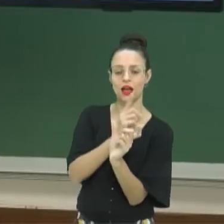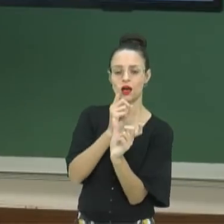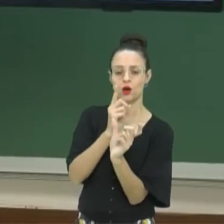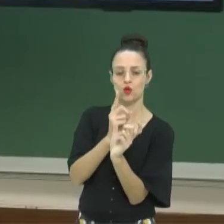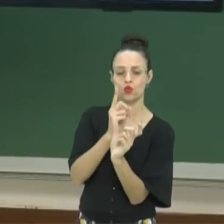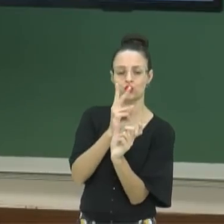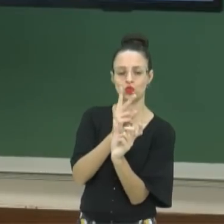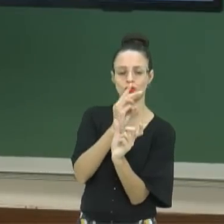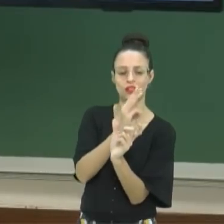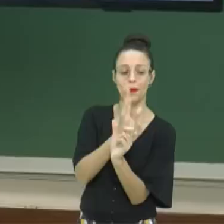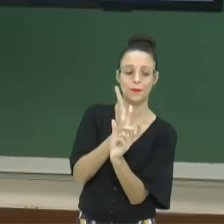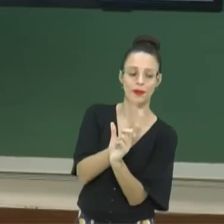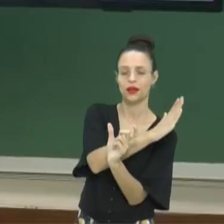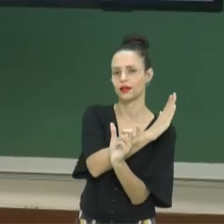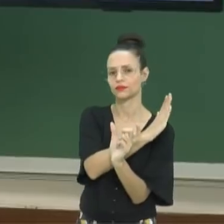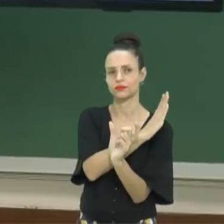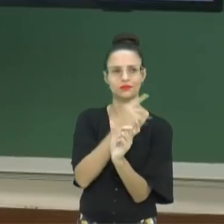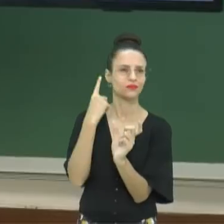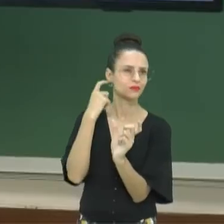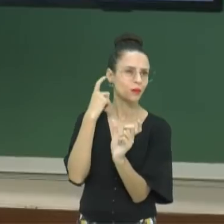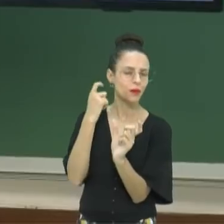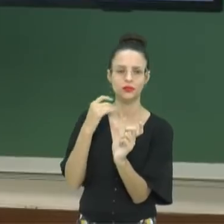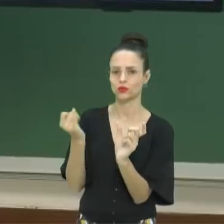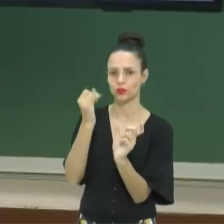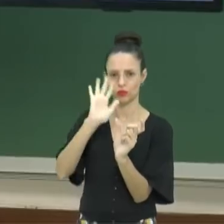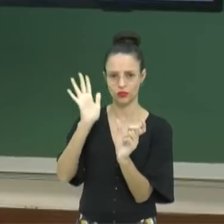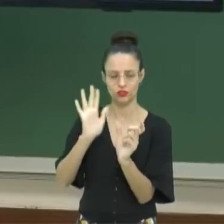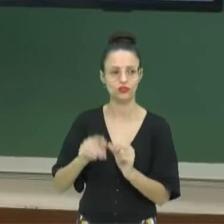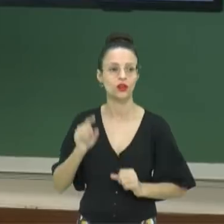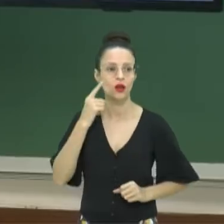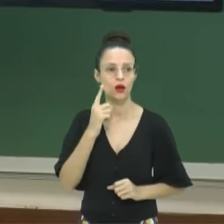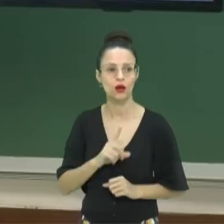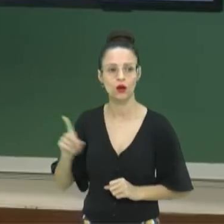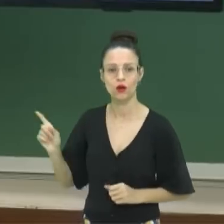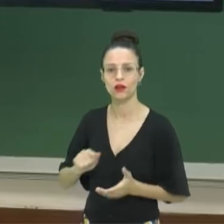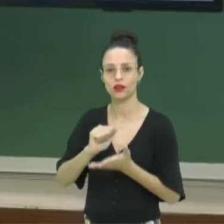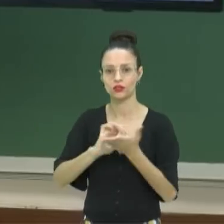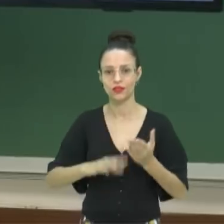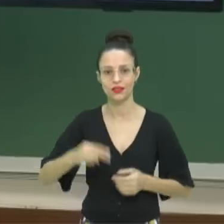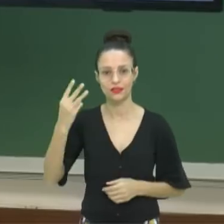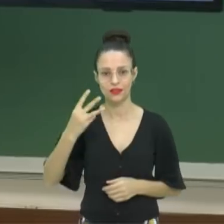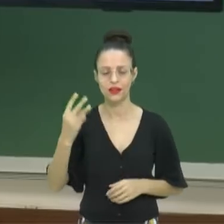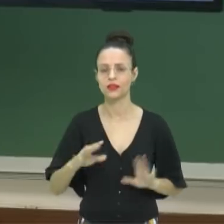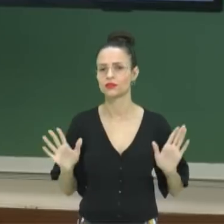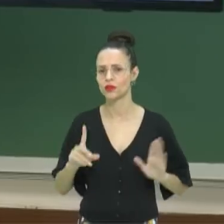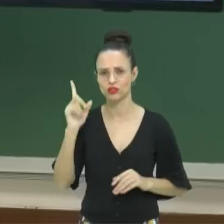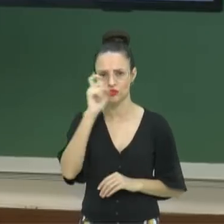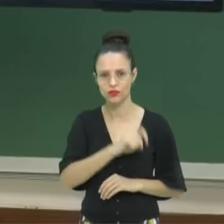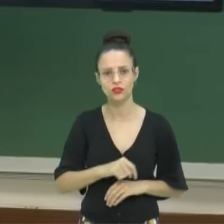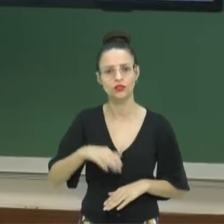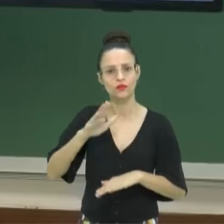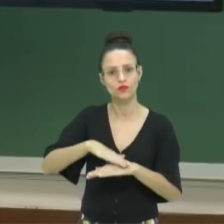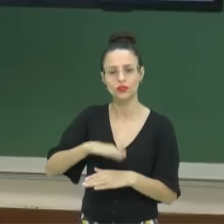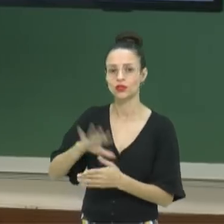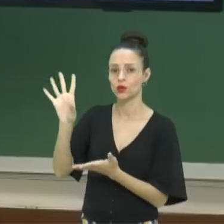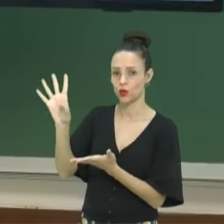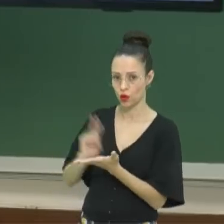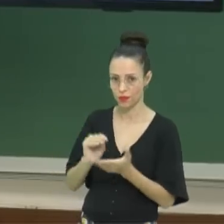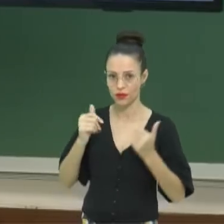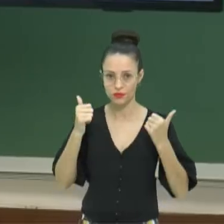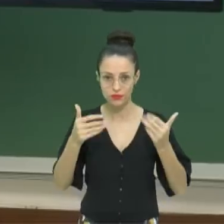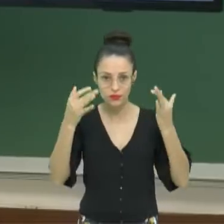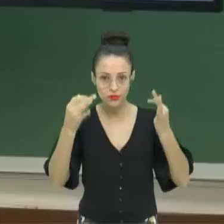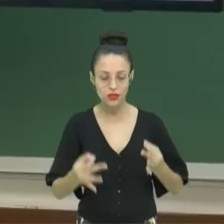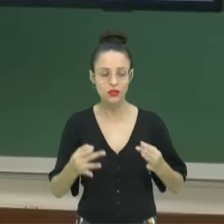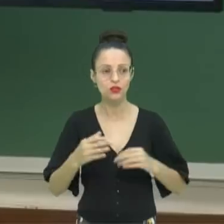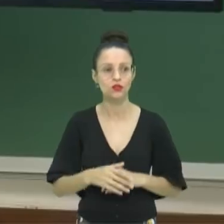para a tonicidade das palavras, não importa. Aqui nós temos a atividade 3, que não é difícil, é só uma cópia, tá certo,